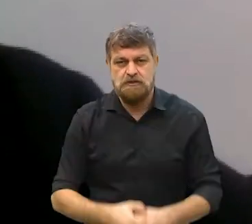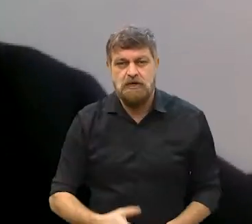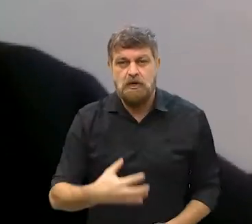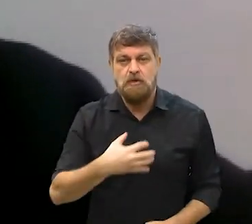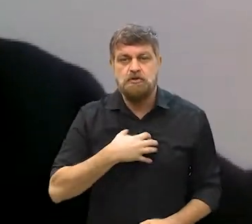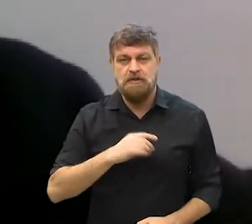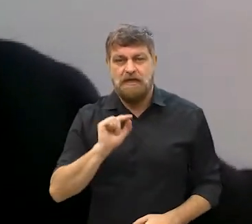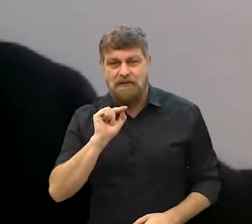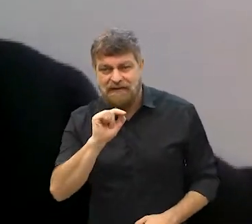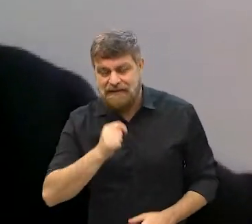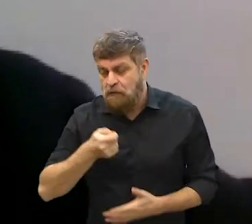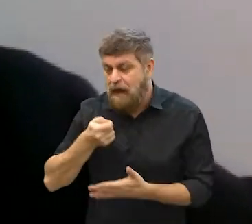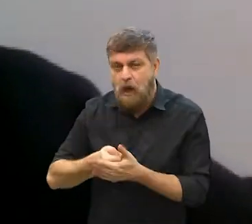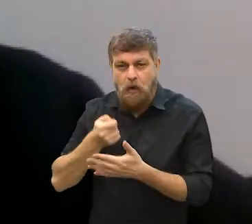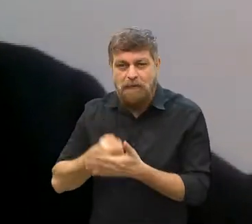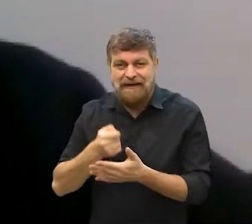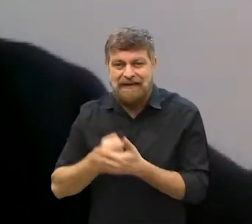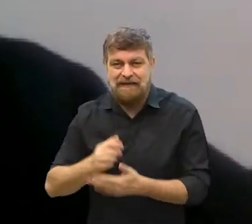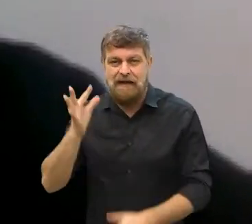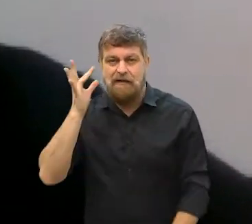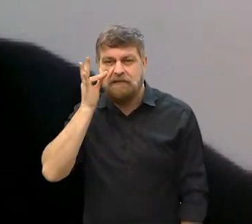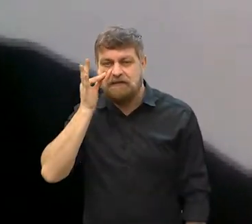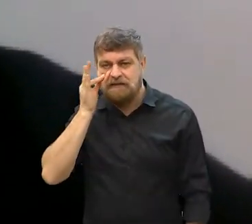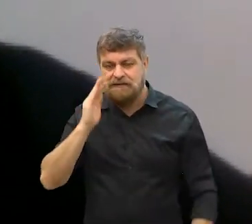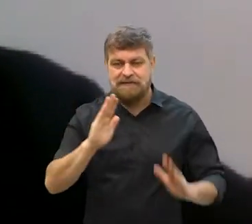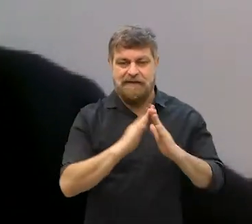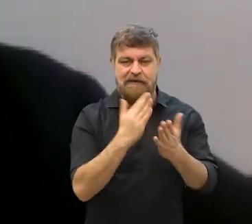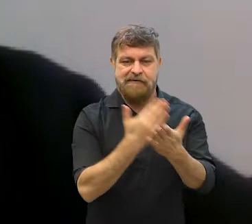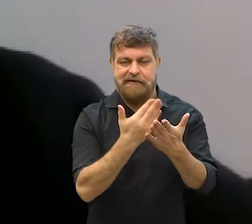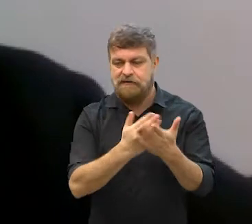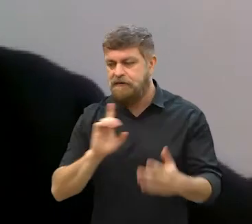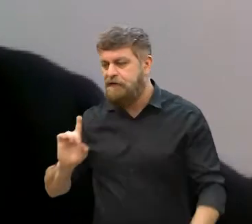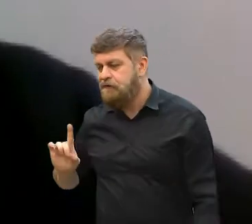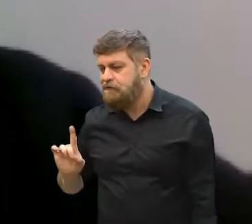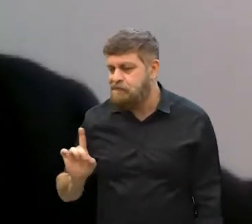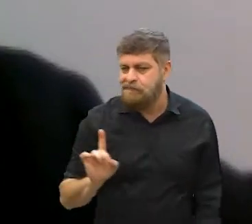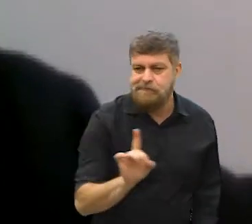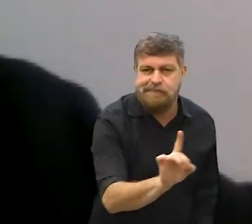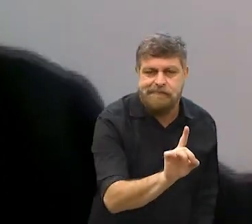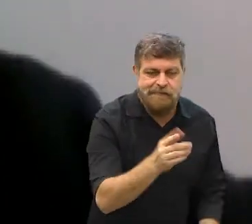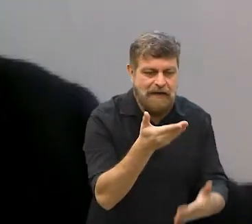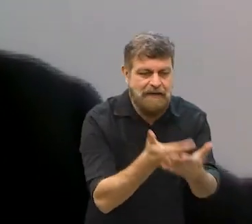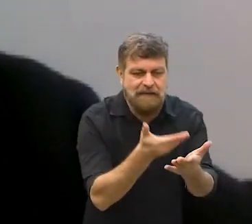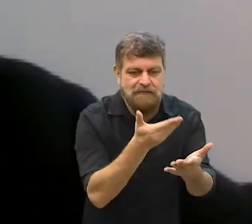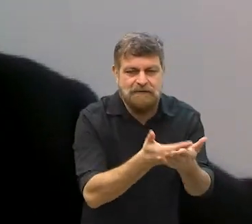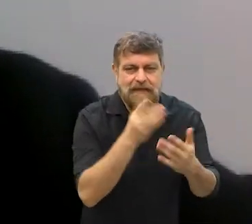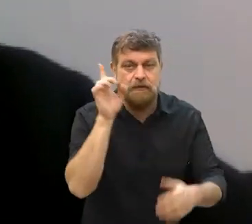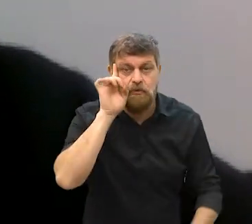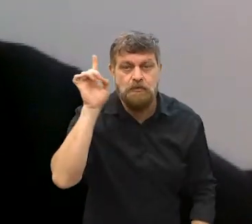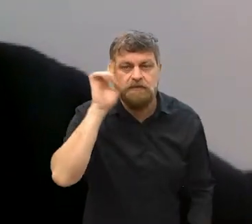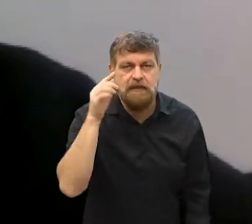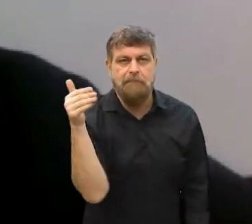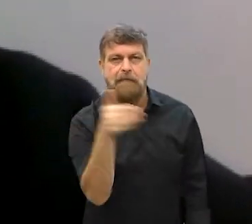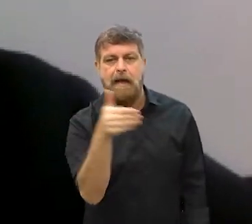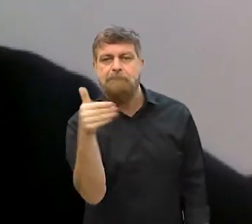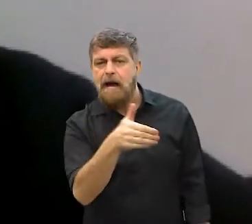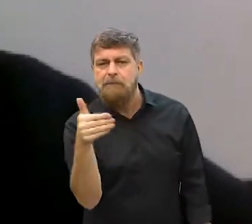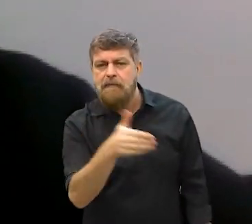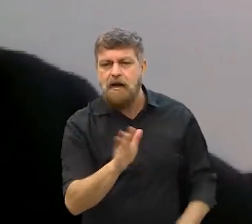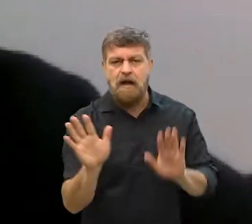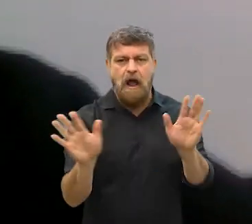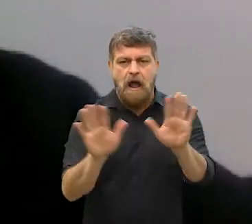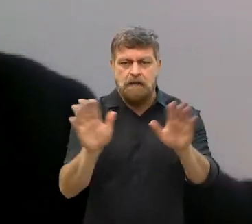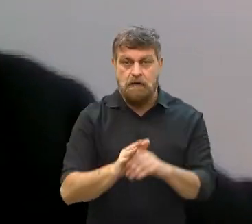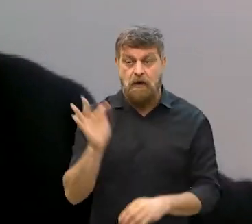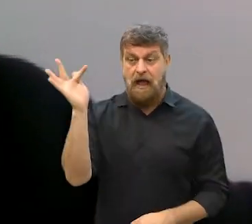que desobrigasse a ida à instituição de ensino para estudar todos os dias. O ensino superior